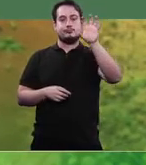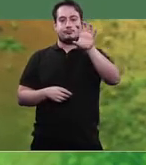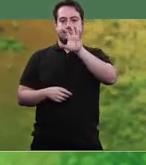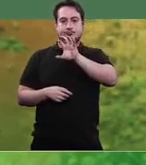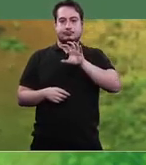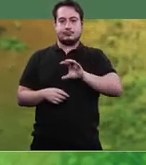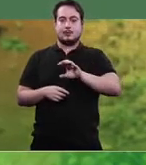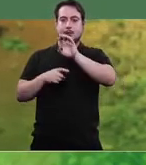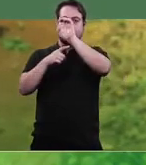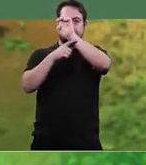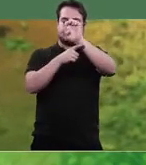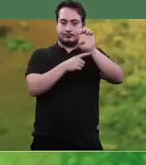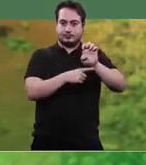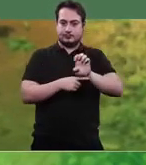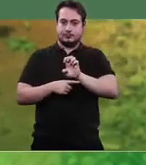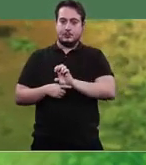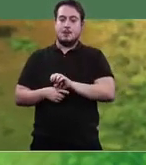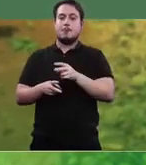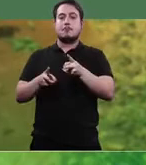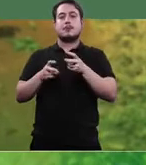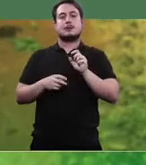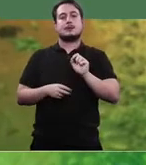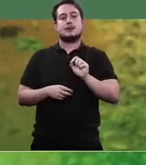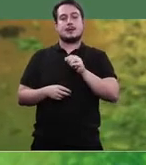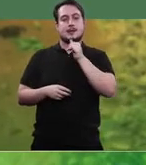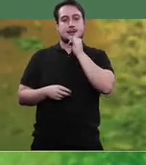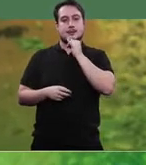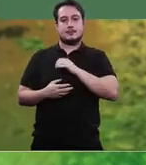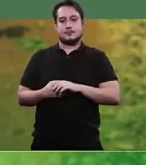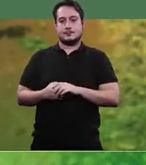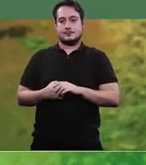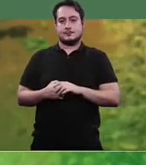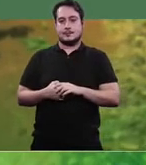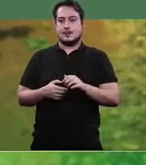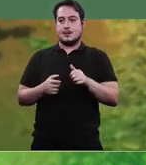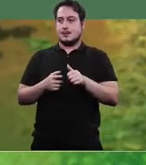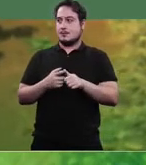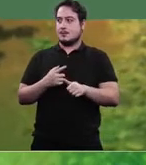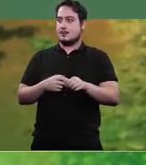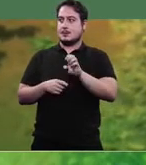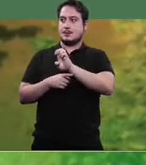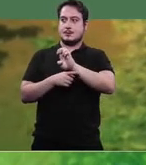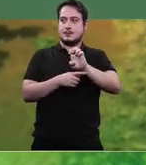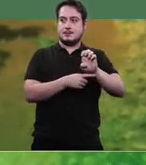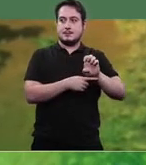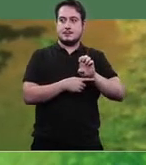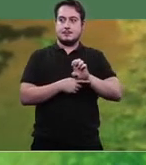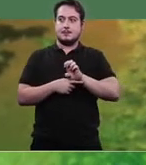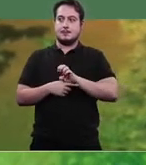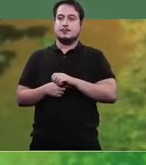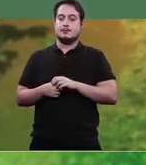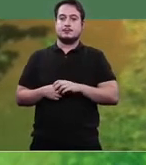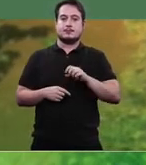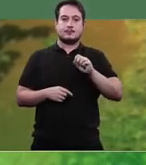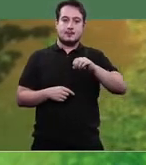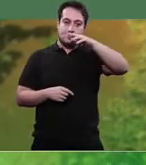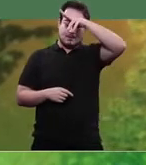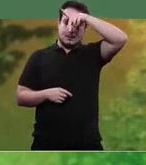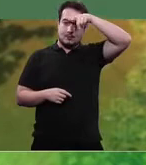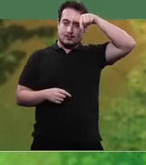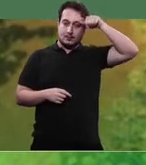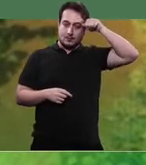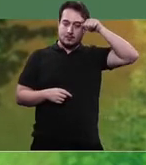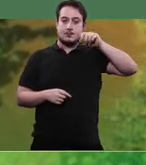estado a estado. Então, a gente percebe, por exemplo, que o Mato Grosso, que é esse primeiro estado, bem à esquerda, barra bem à esquerda de vocês,